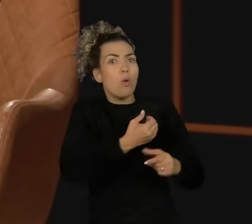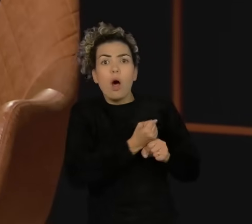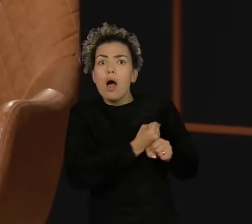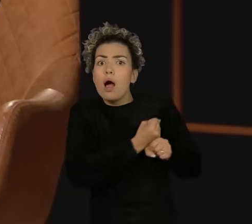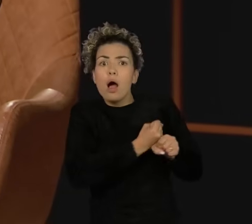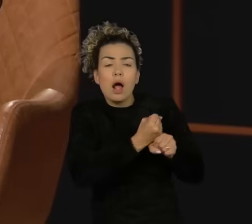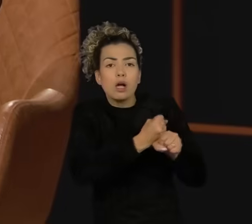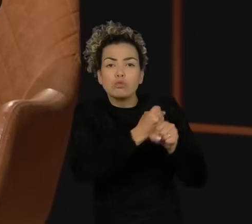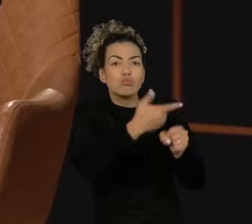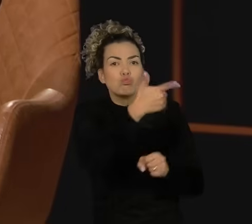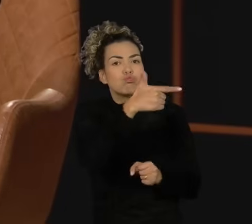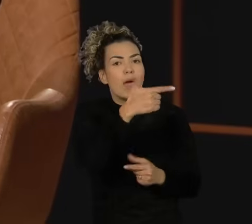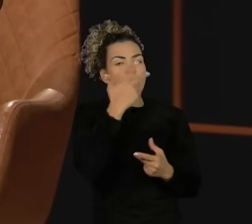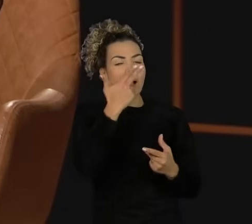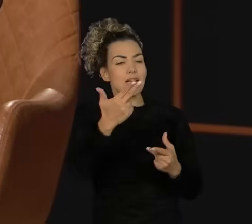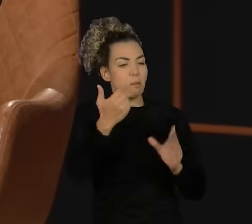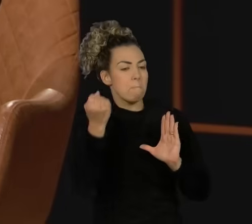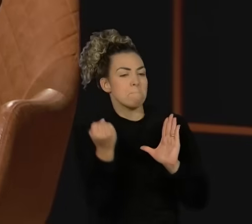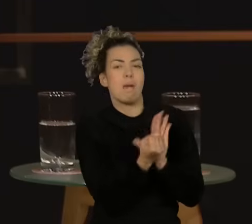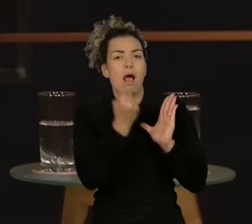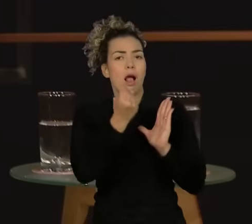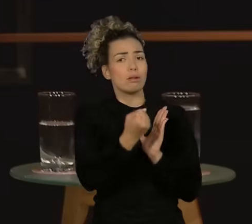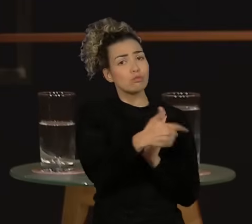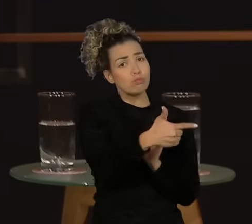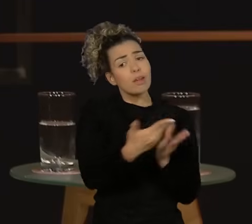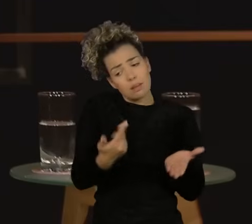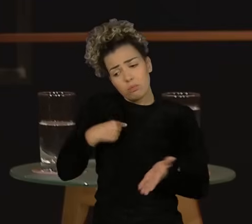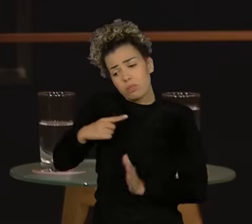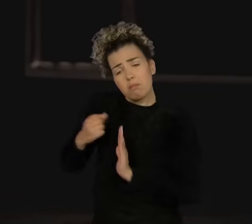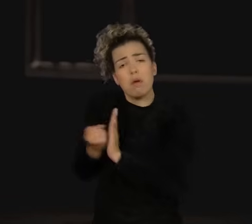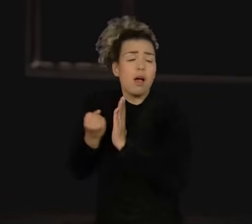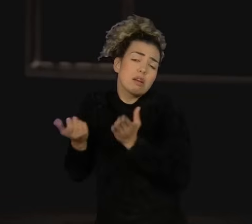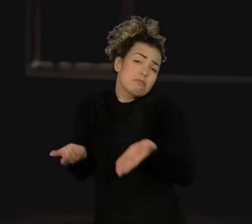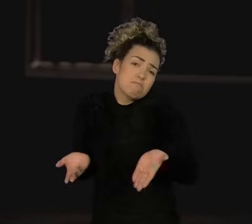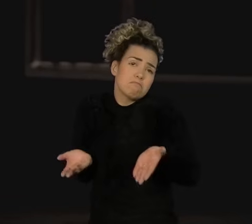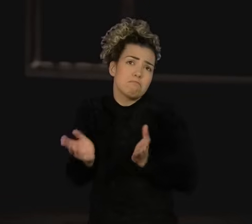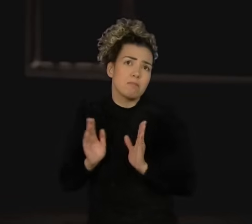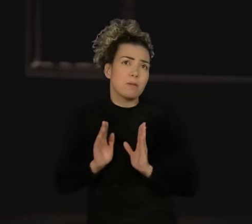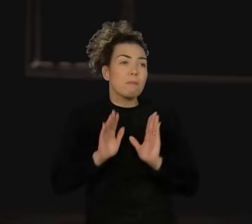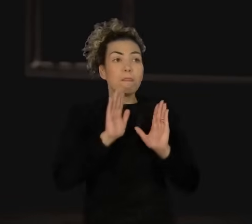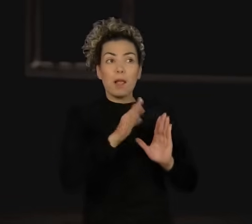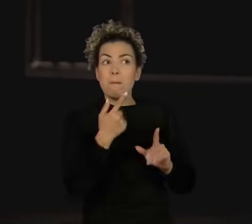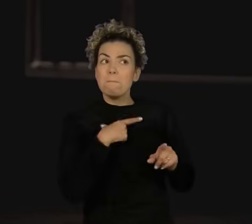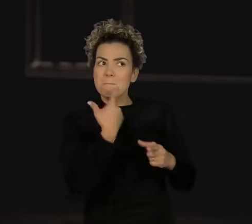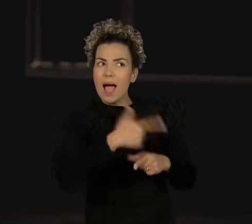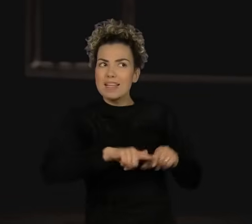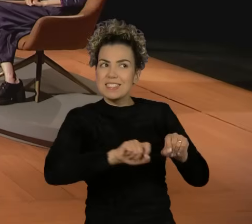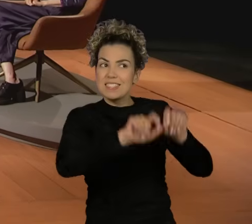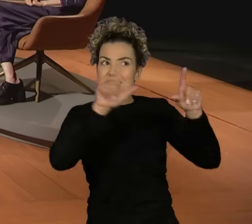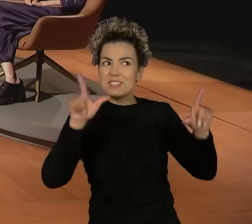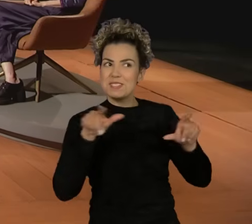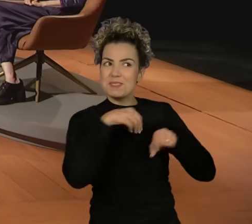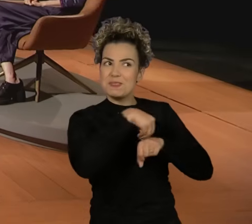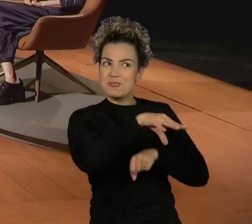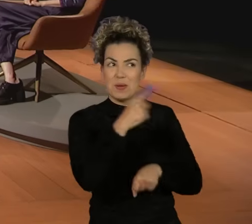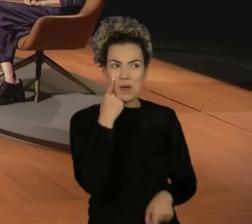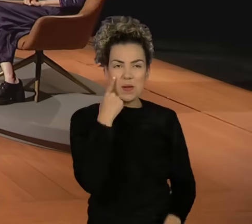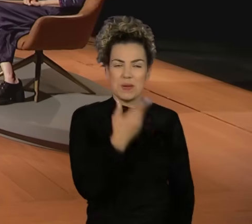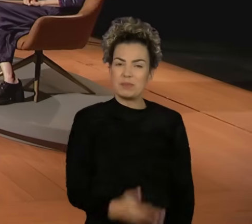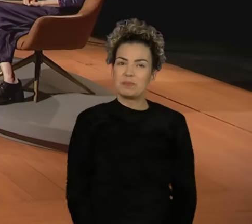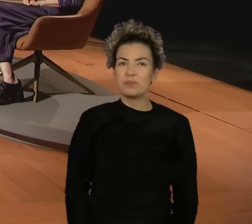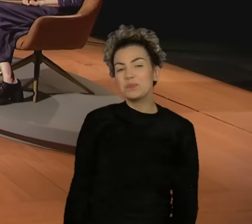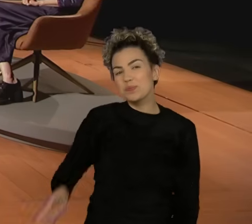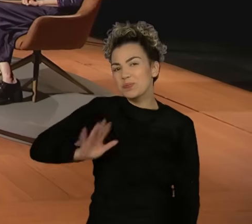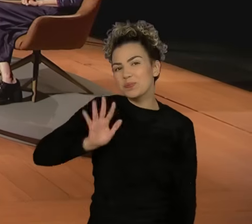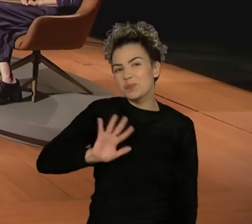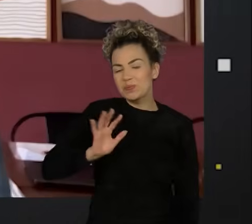trabalhando e sem nunca ter uma oportunidade como essa. Mais uma mensagem para você, Mel. Olha só. Oi, Mel,